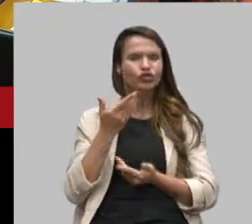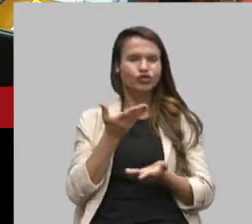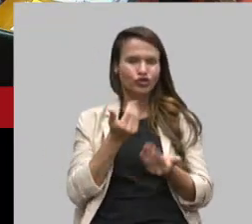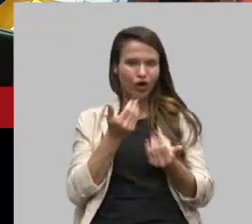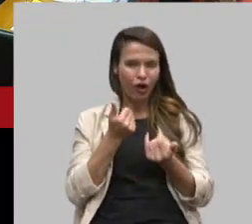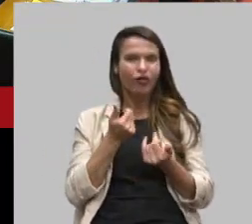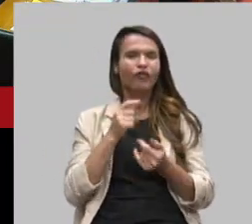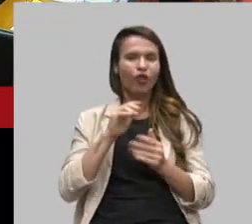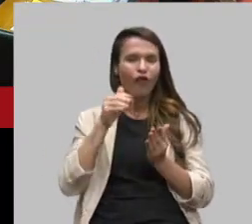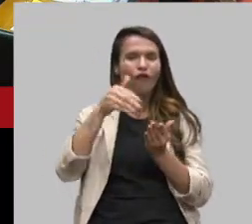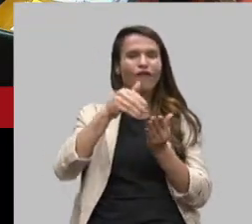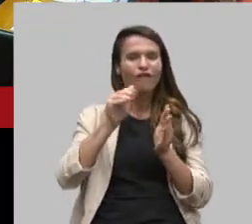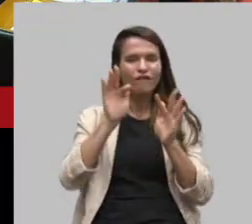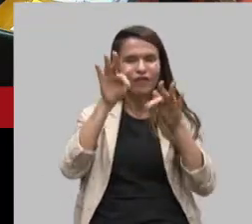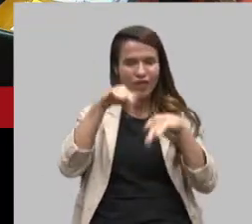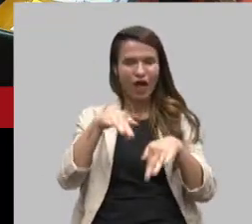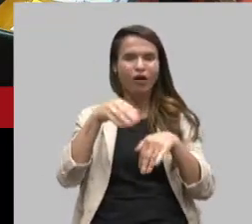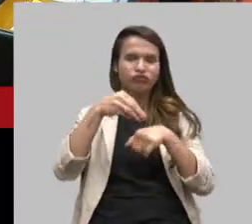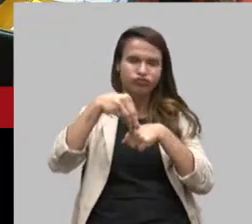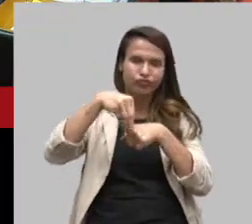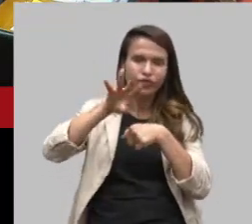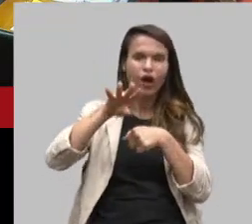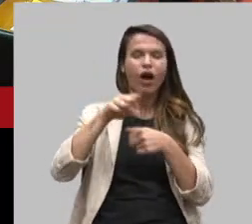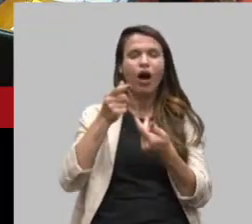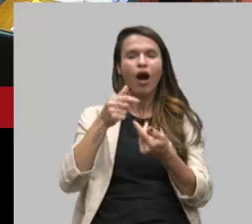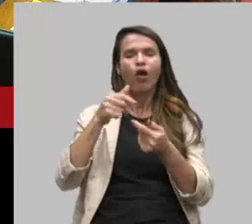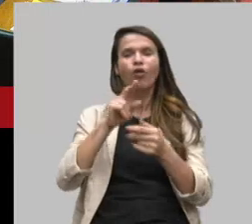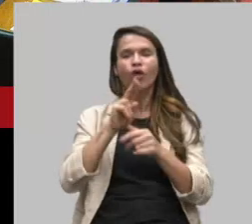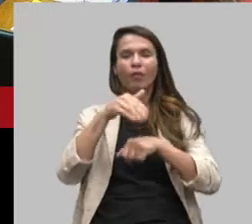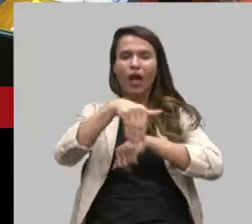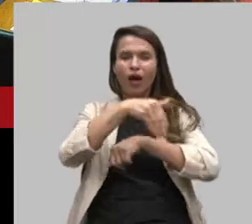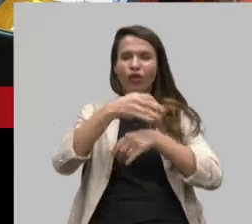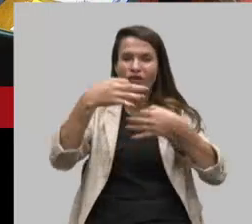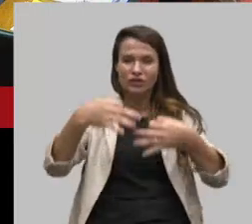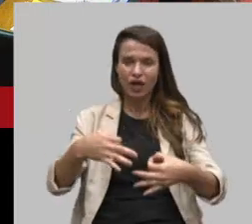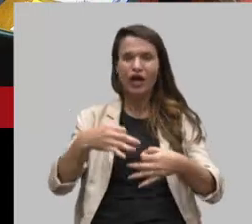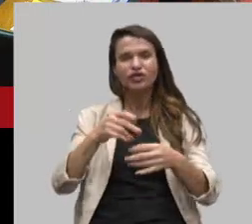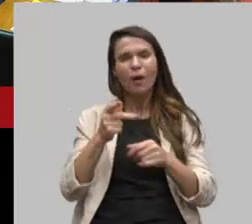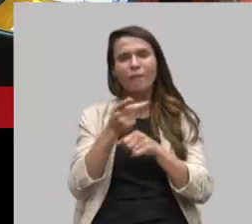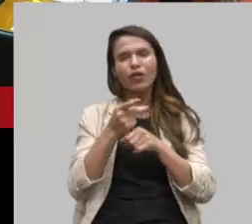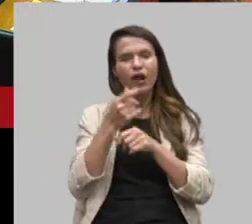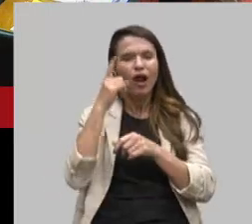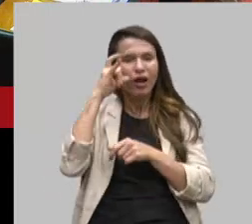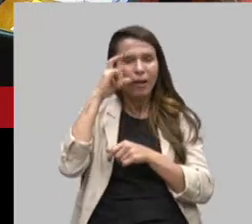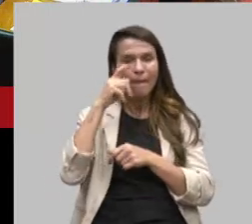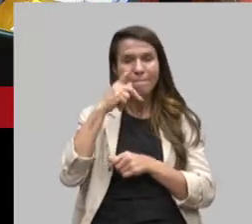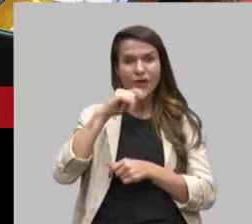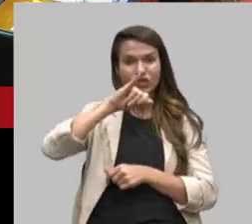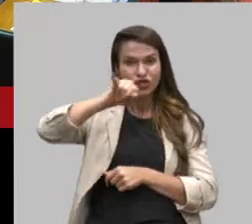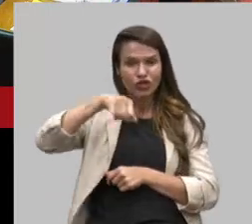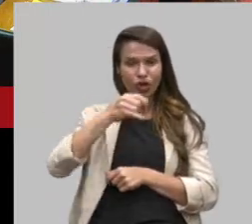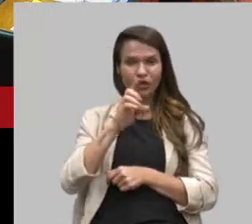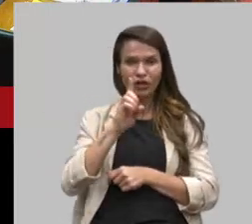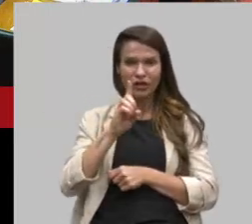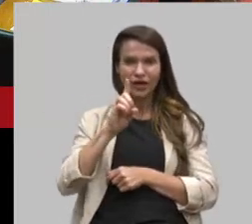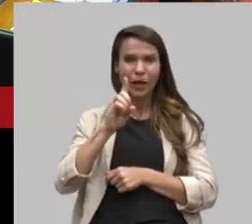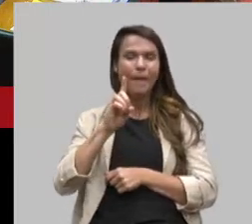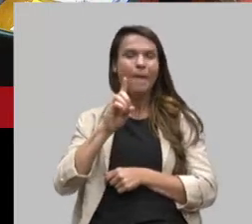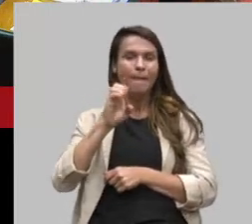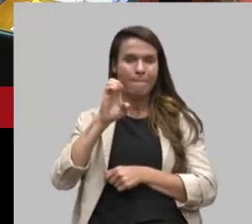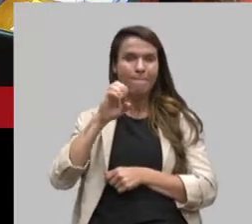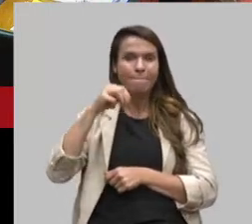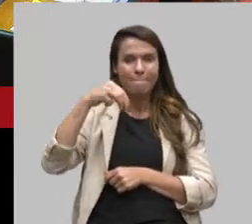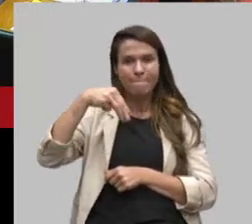certinho para vocês mas é só procurar procurar lá no no Instagram pjd Minas é